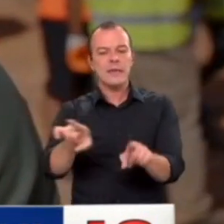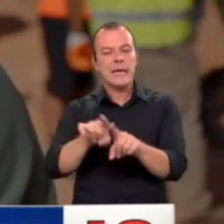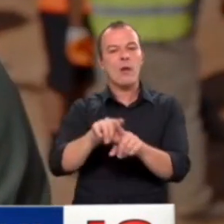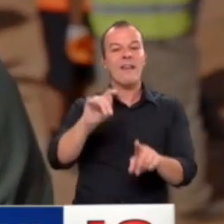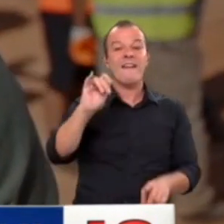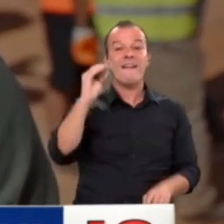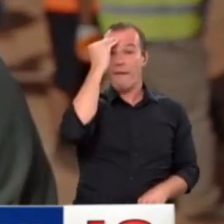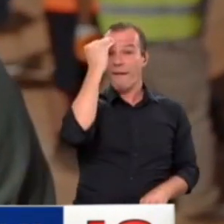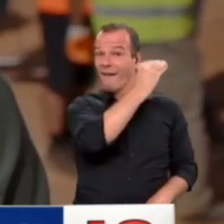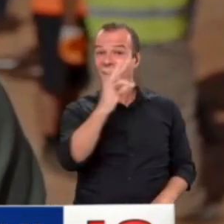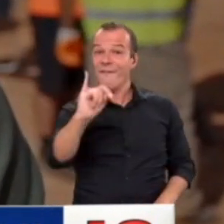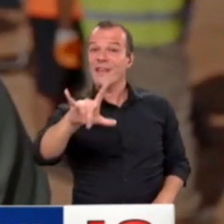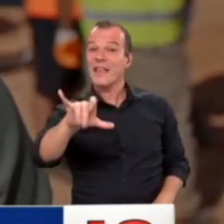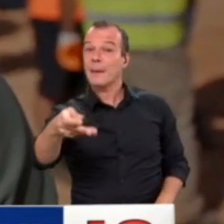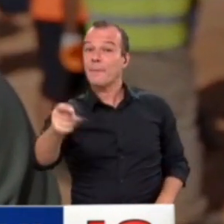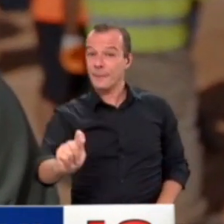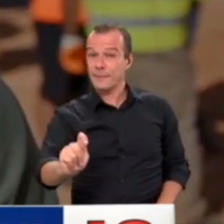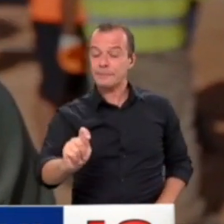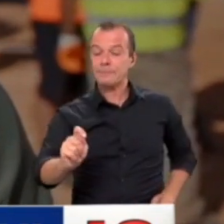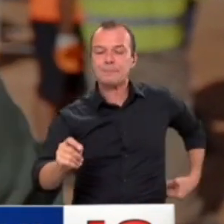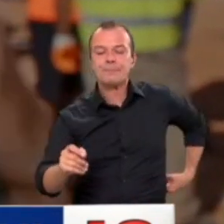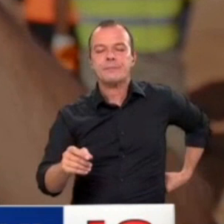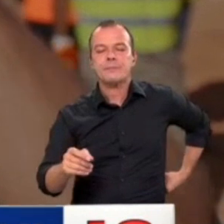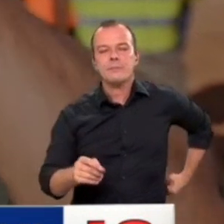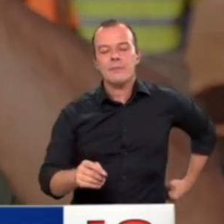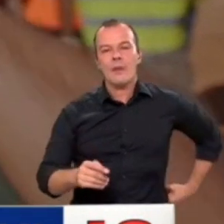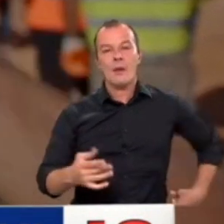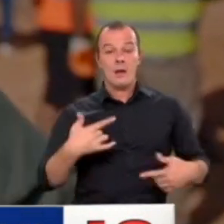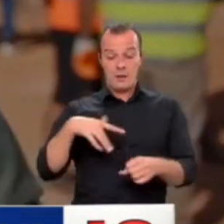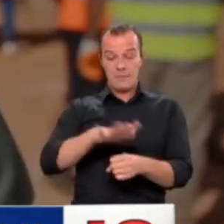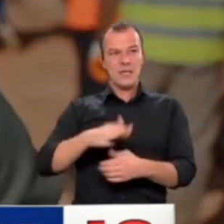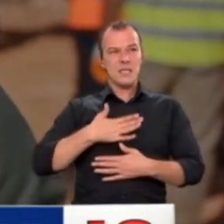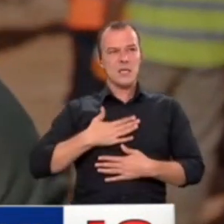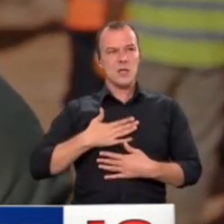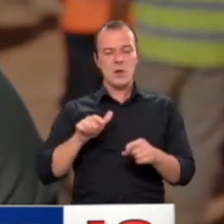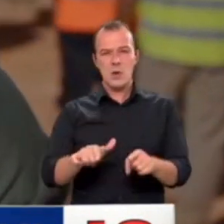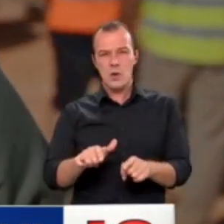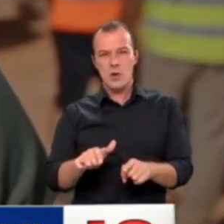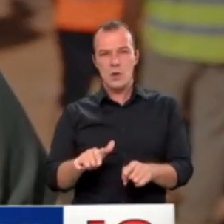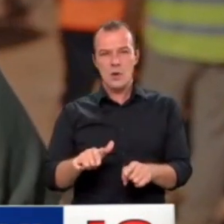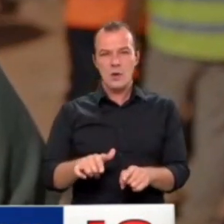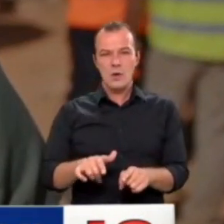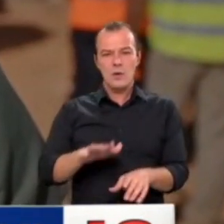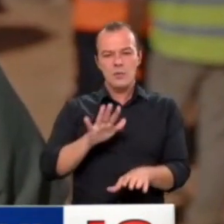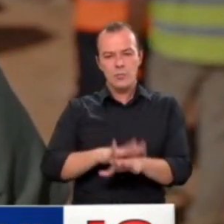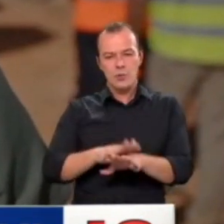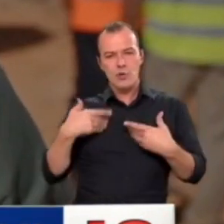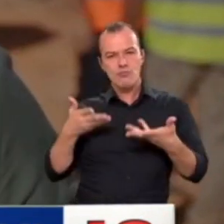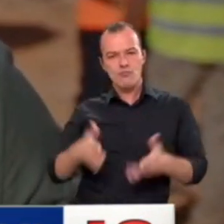pela emoção e pelos infortúnios da vida. E no meu caso, mais por ter nascido